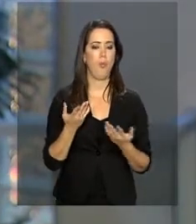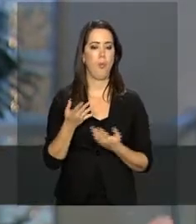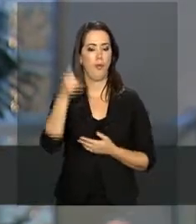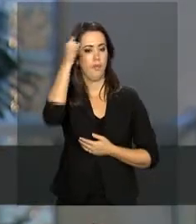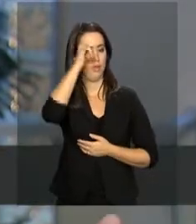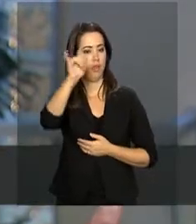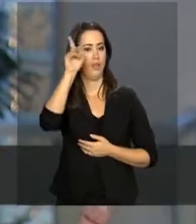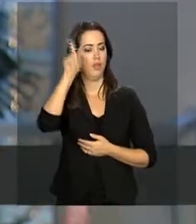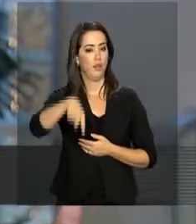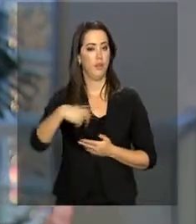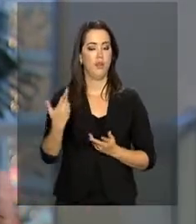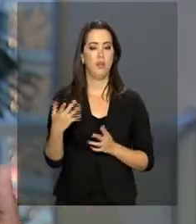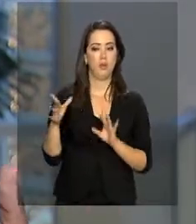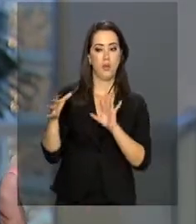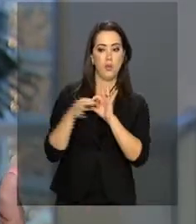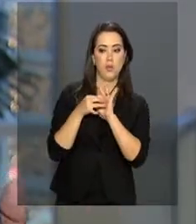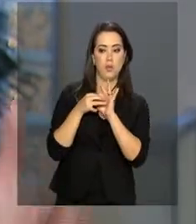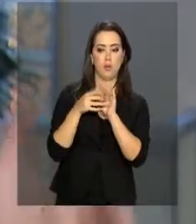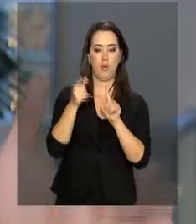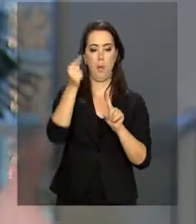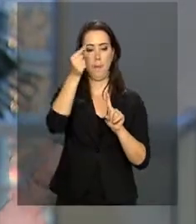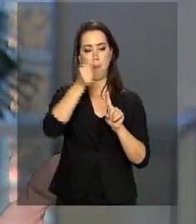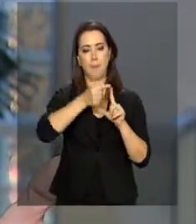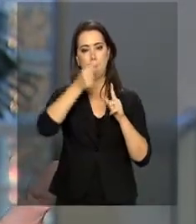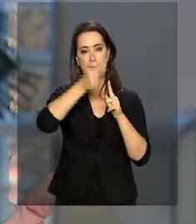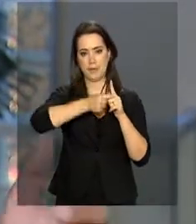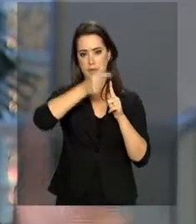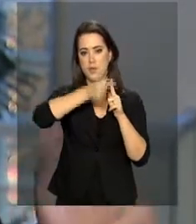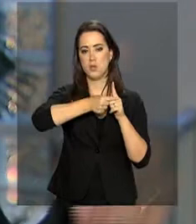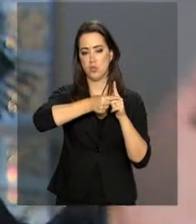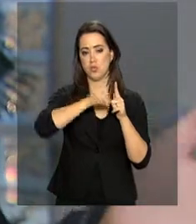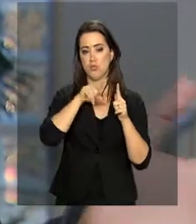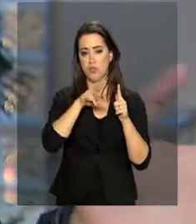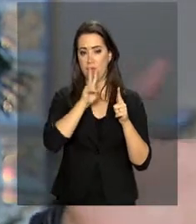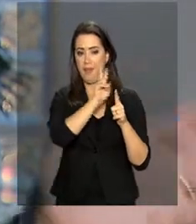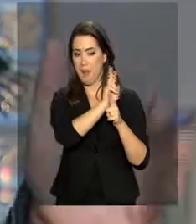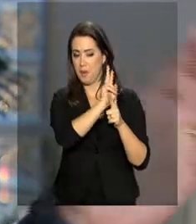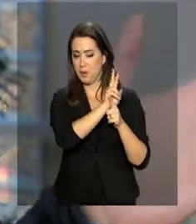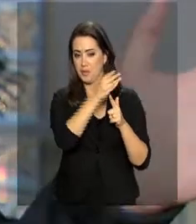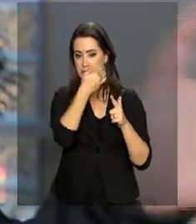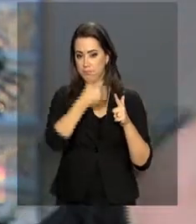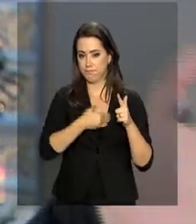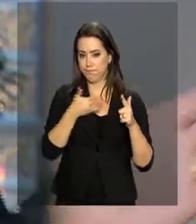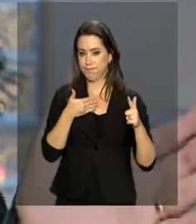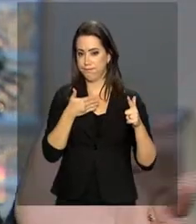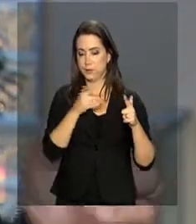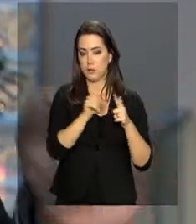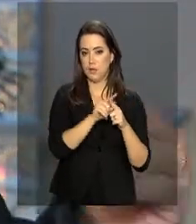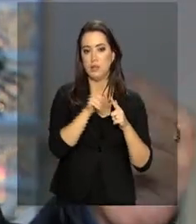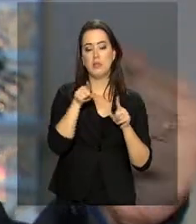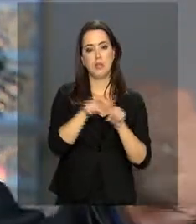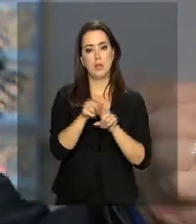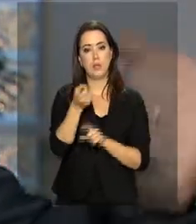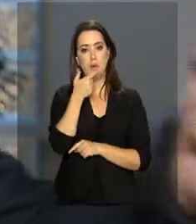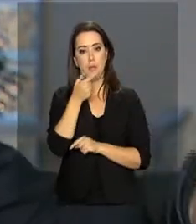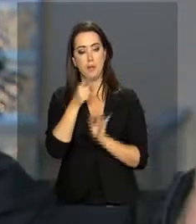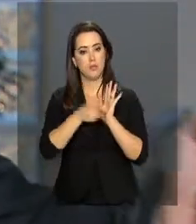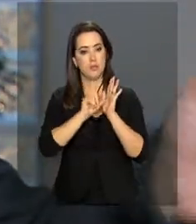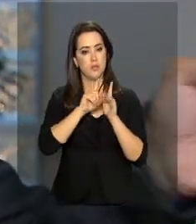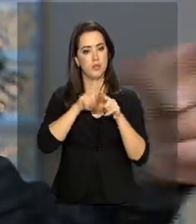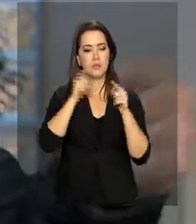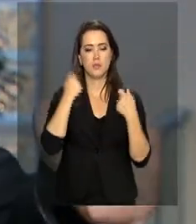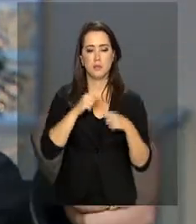combinada preservativo que a barreira física a gente tem um pré época o medicamento em espumantes da relação mas ele tem que ser tomada de forma